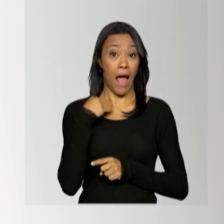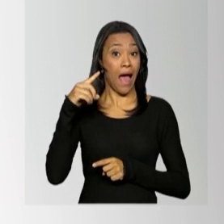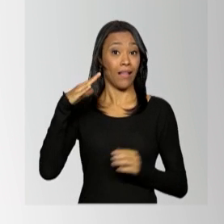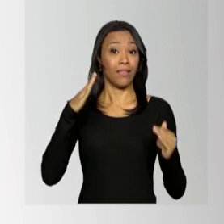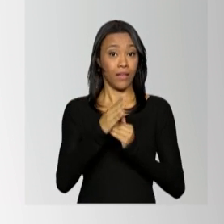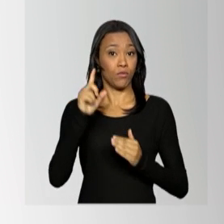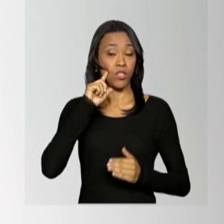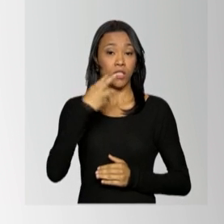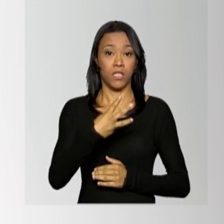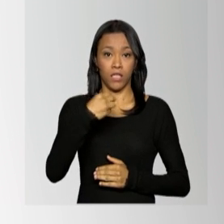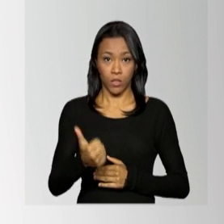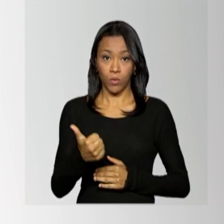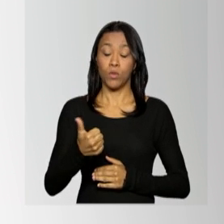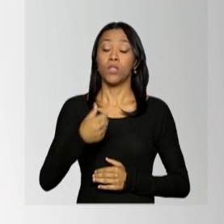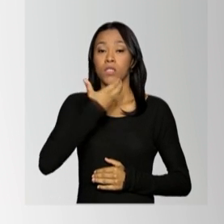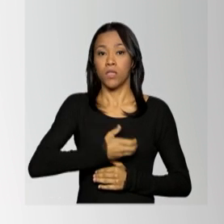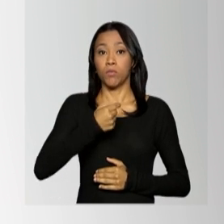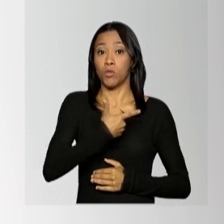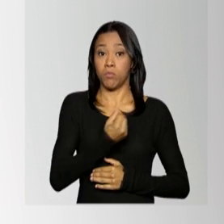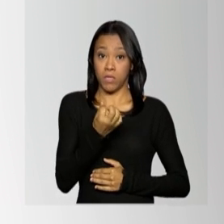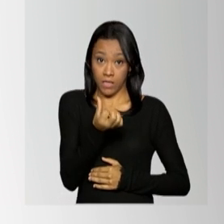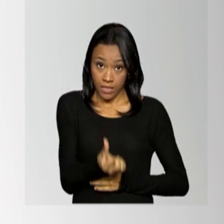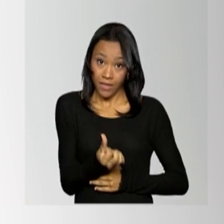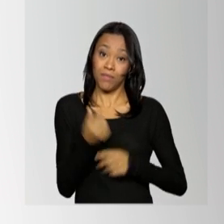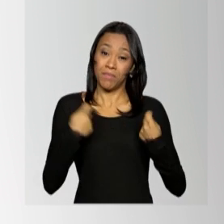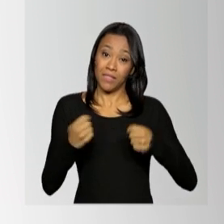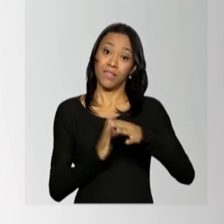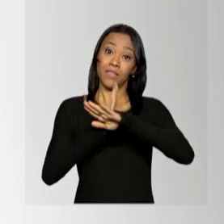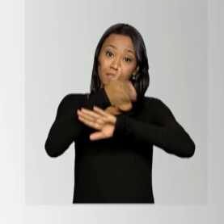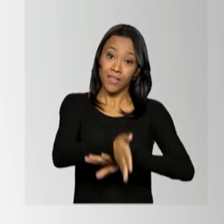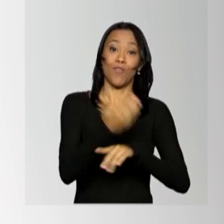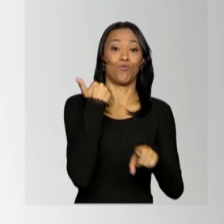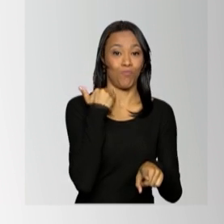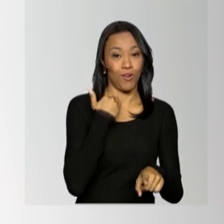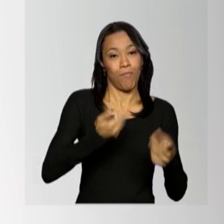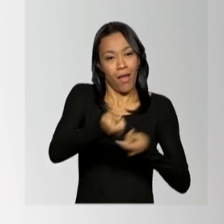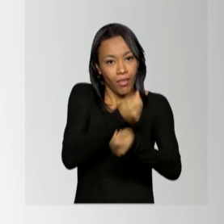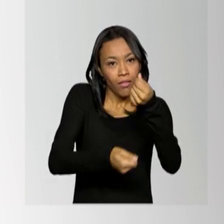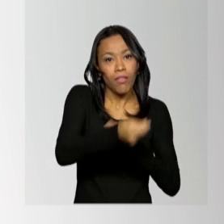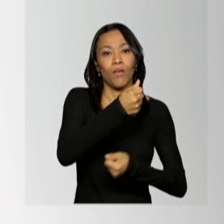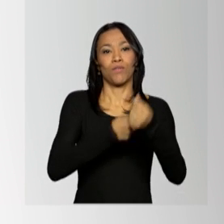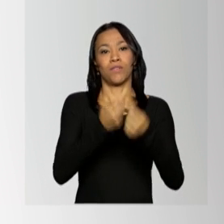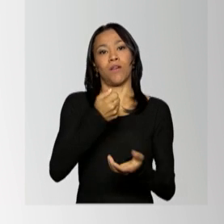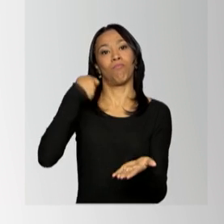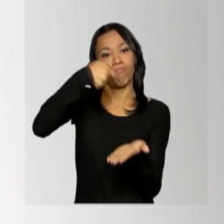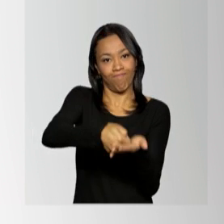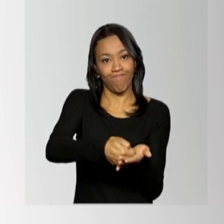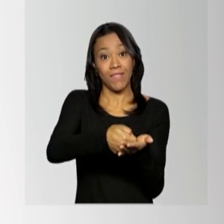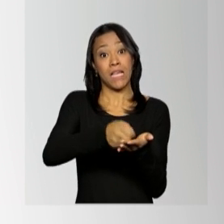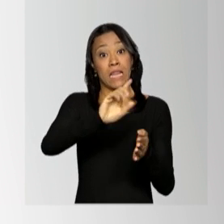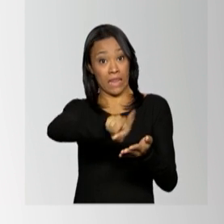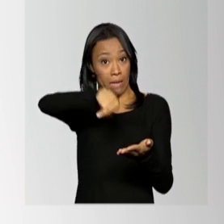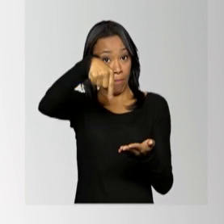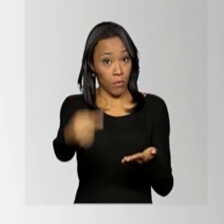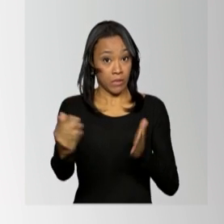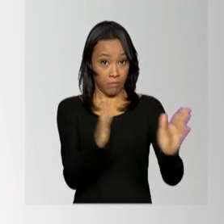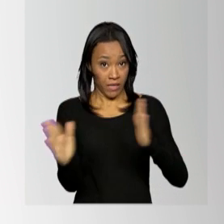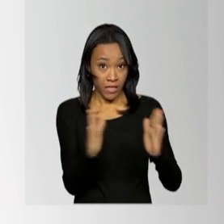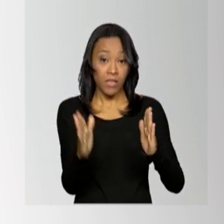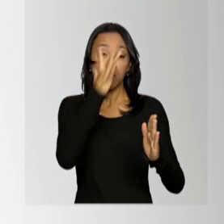31 de dezembro de 2006 regularizarem a dívida junto aos bancos. Após esse prazo, os